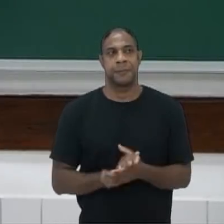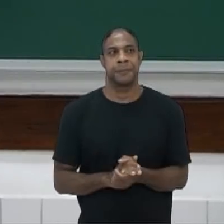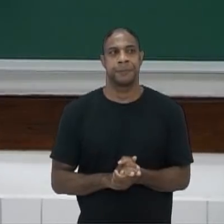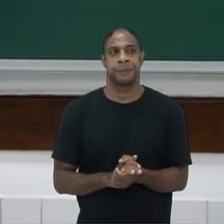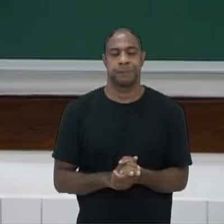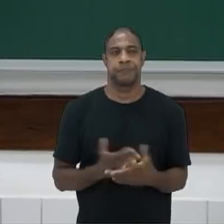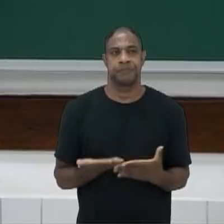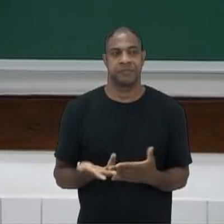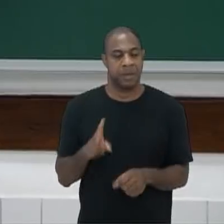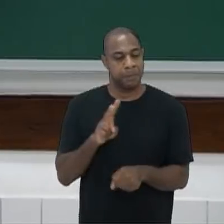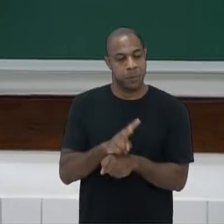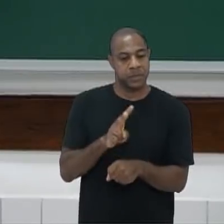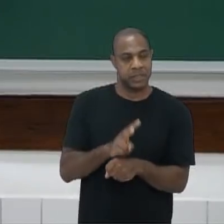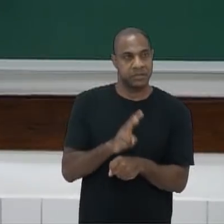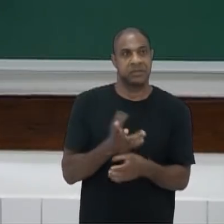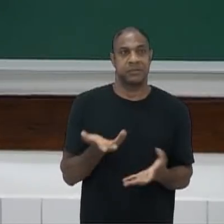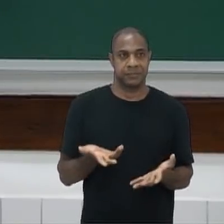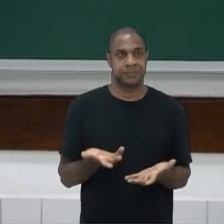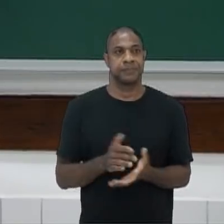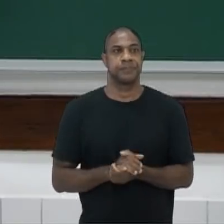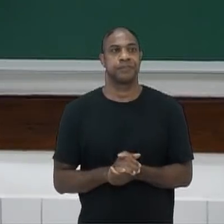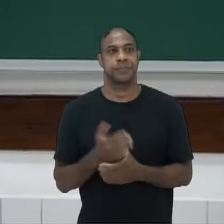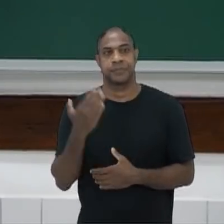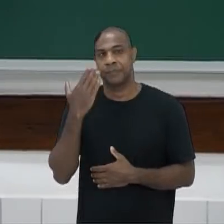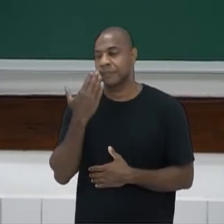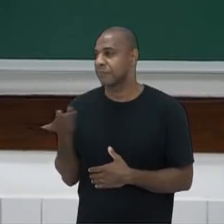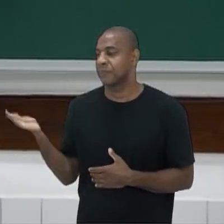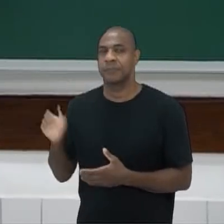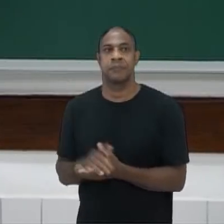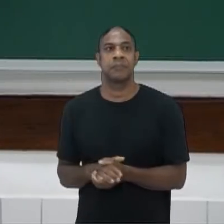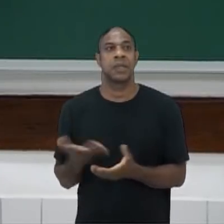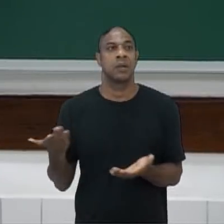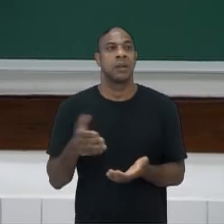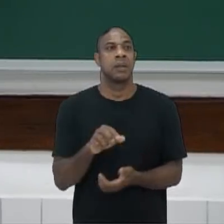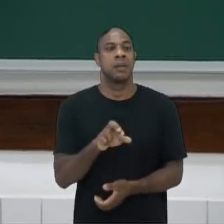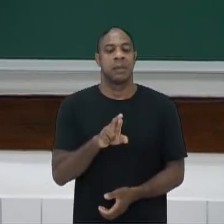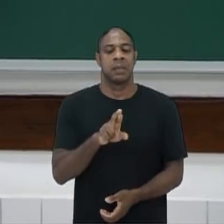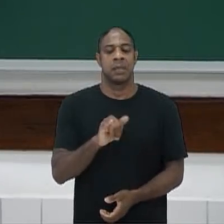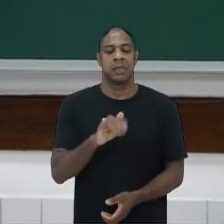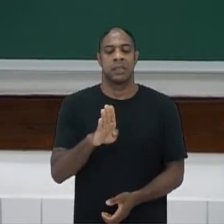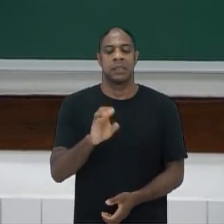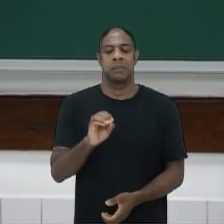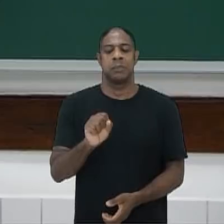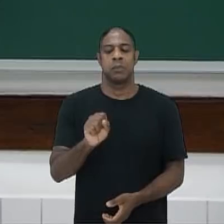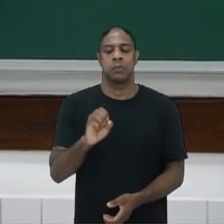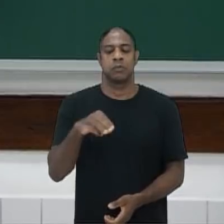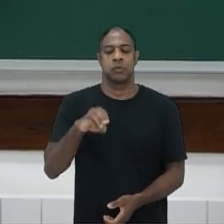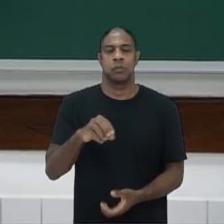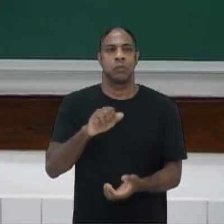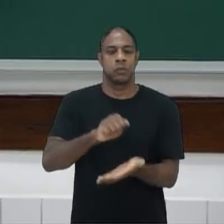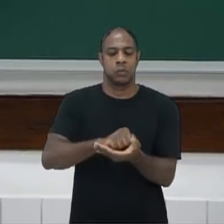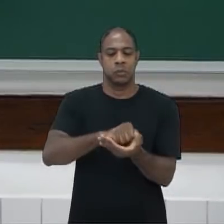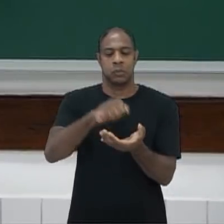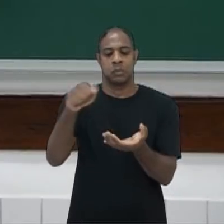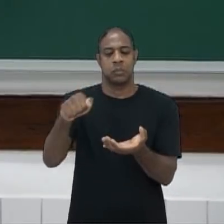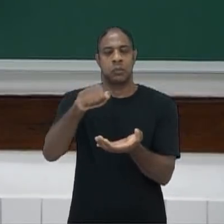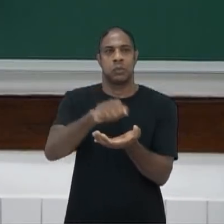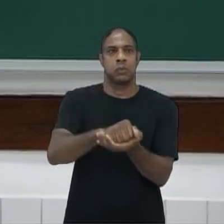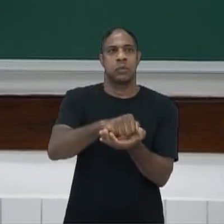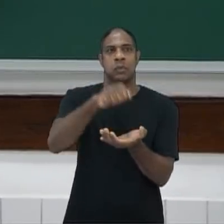estranho, protegendo o nosso corpo. E eu trago para vocês os ribossomos, os famosos ribossomos, que podem